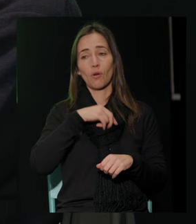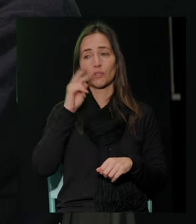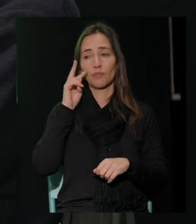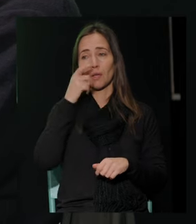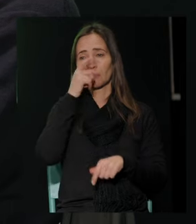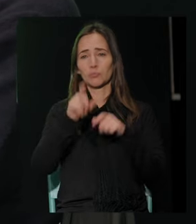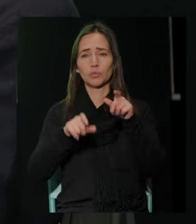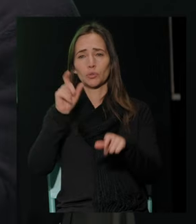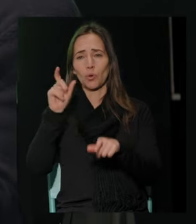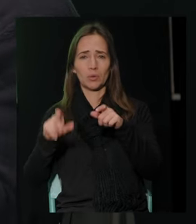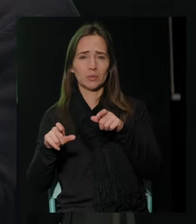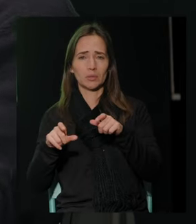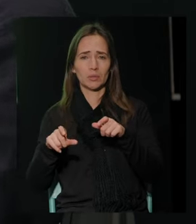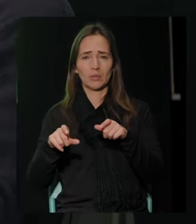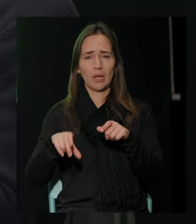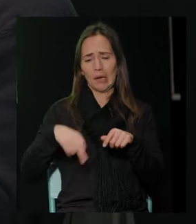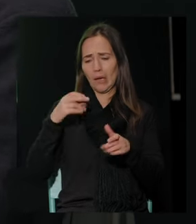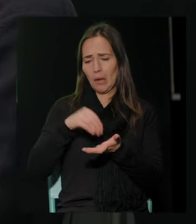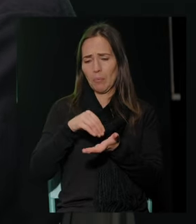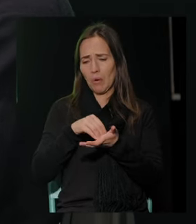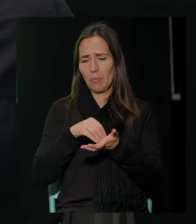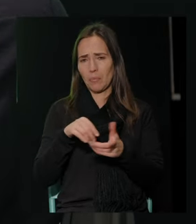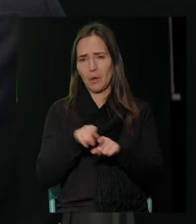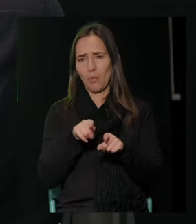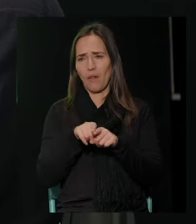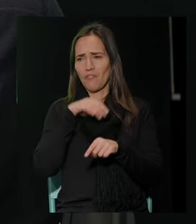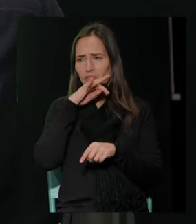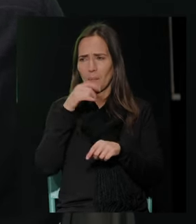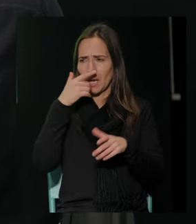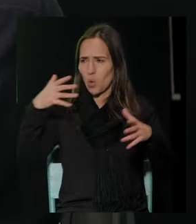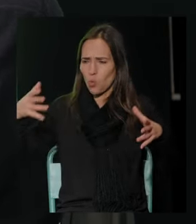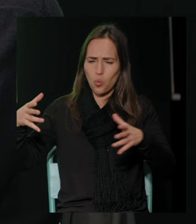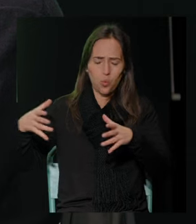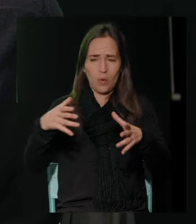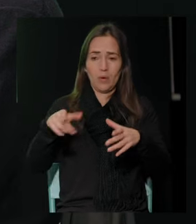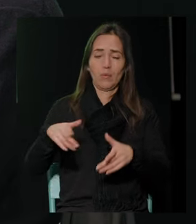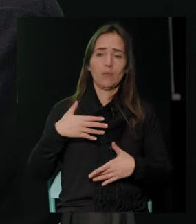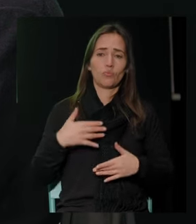todos os estratos sociais e víamos famílias inteiras, não é? E isso é que é assustador.